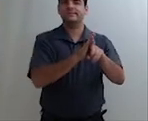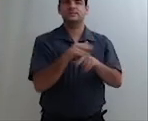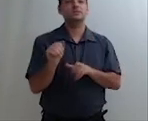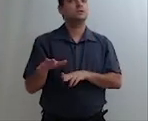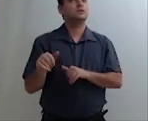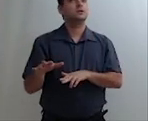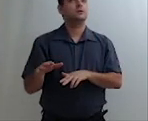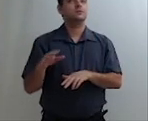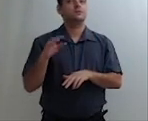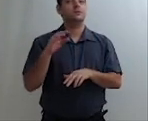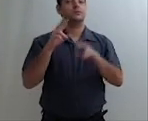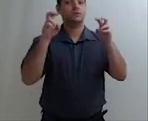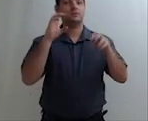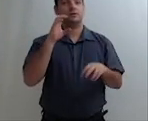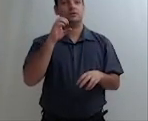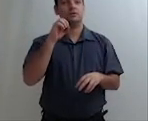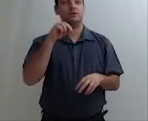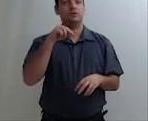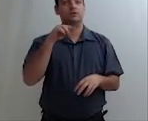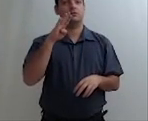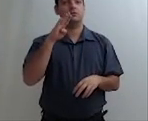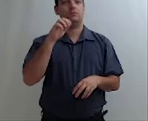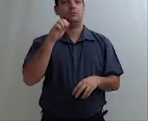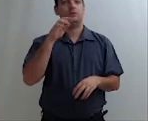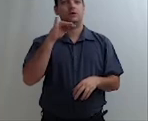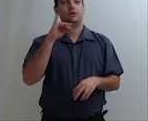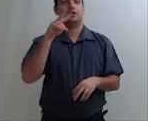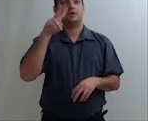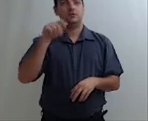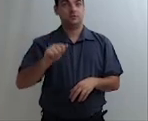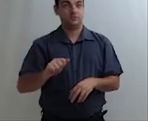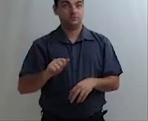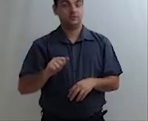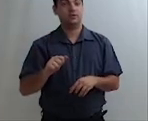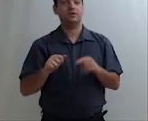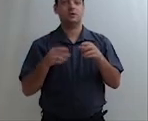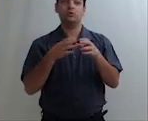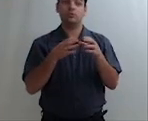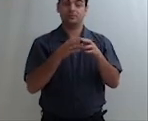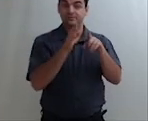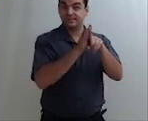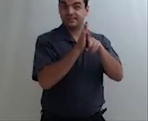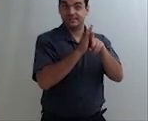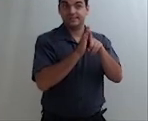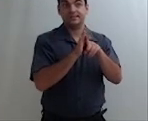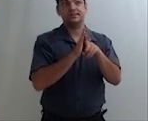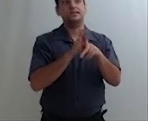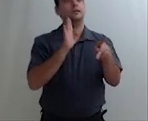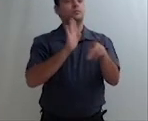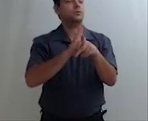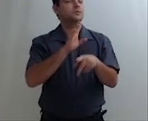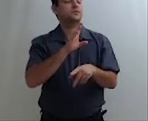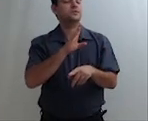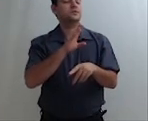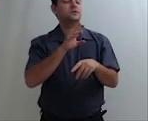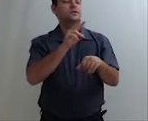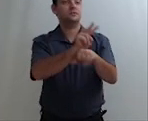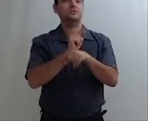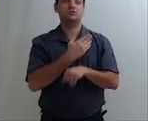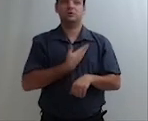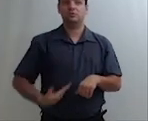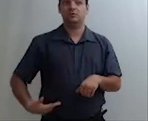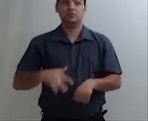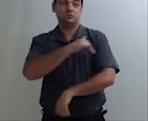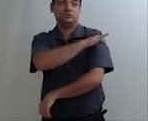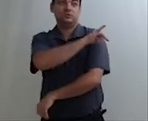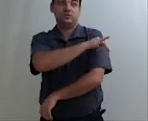ativa e e excepcional eh pesquisa grupo de pesquisas da Defensoria Pública eh do Rio de Janeiro